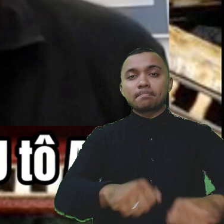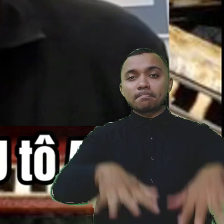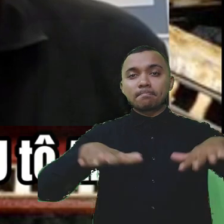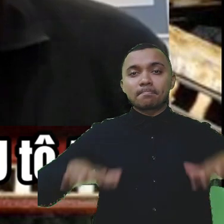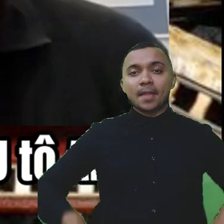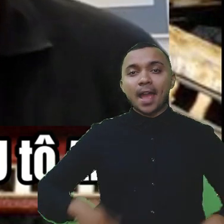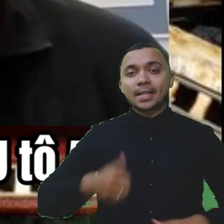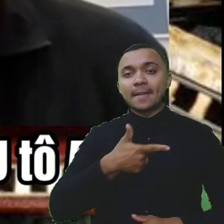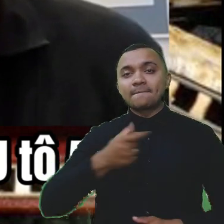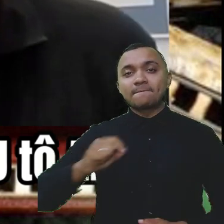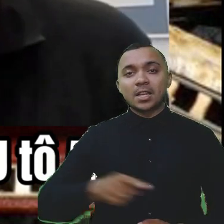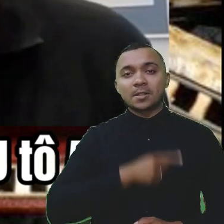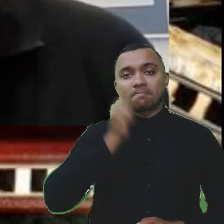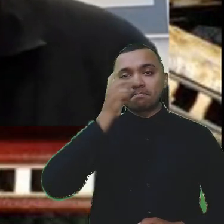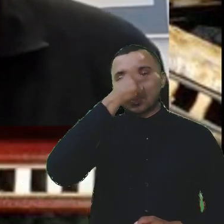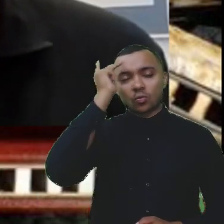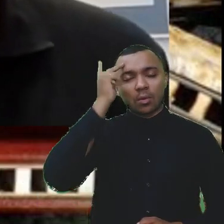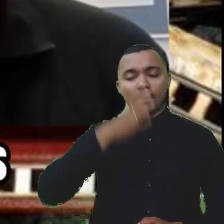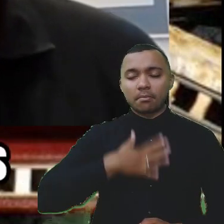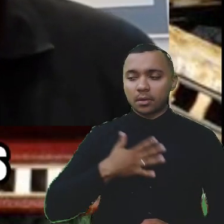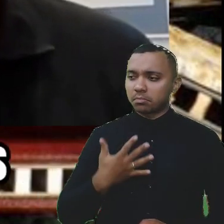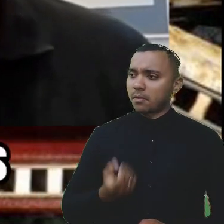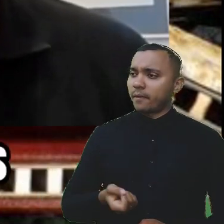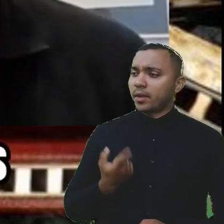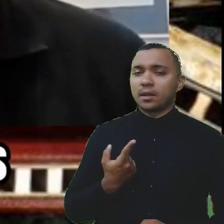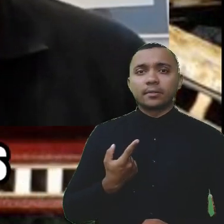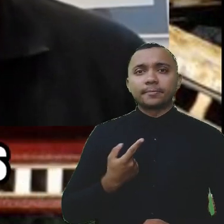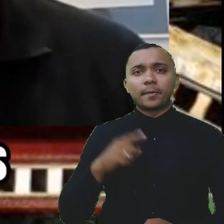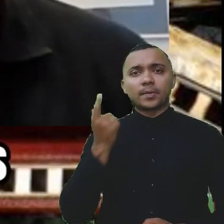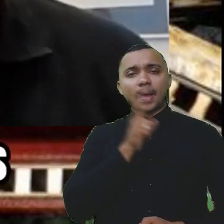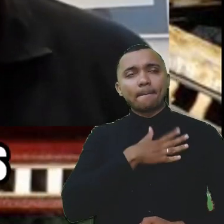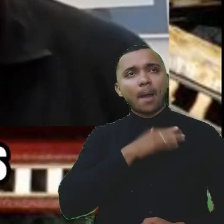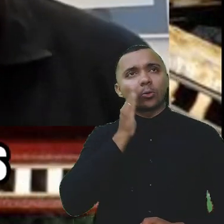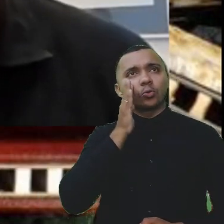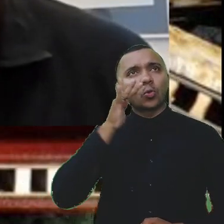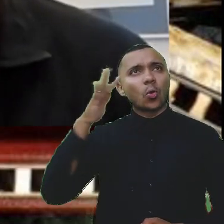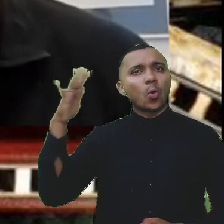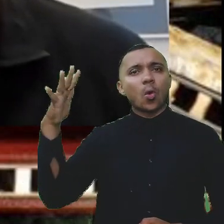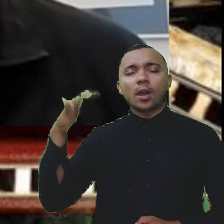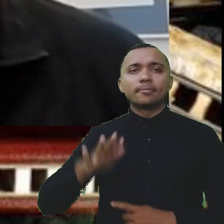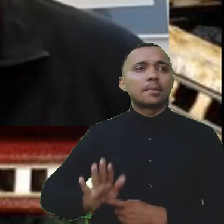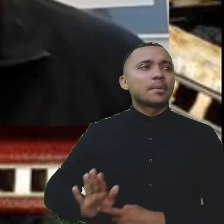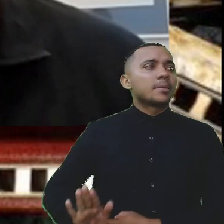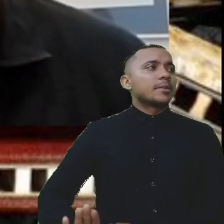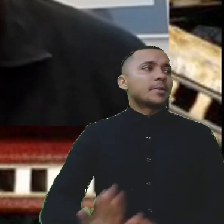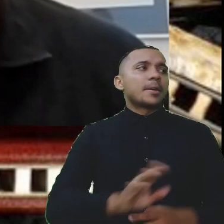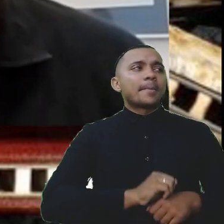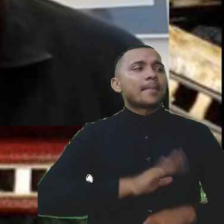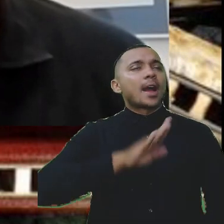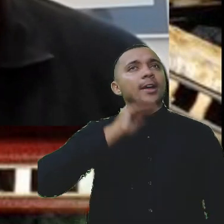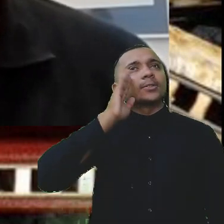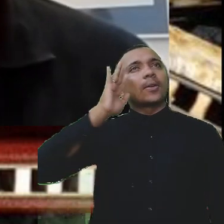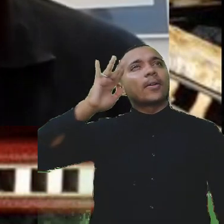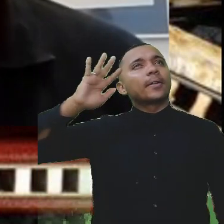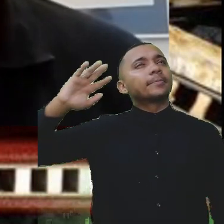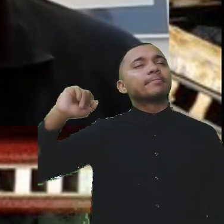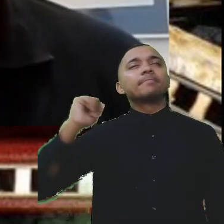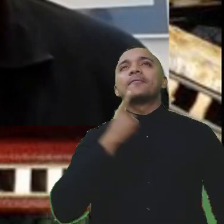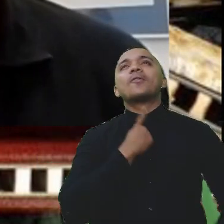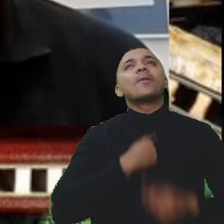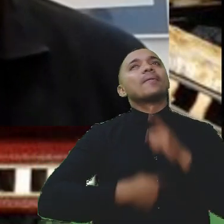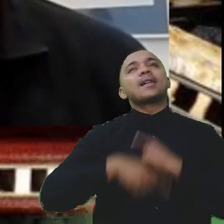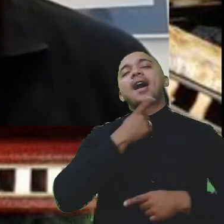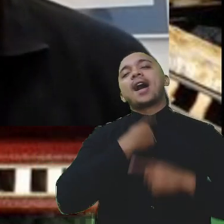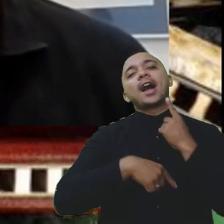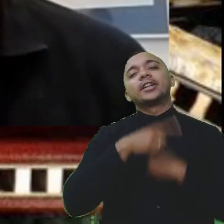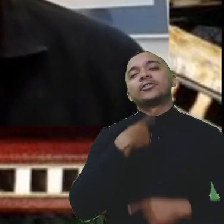mim, e eu solando, e eu estou ali realizando assim, os maiores prazeres, os maiores sonhos, e muito à vontade. Muito à vontade.